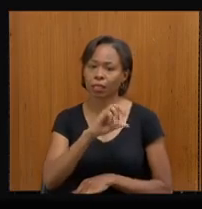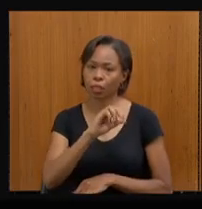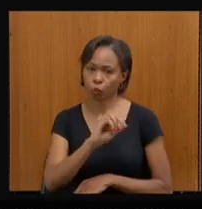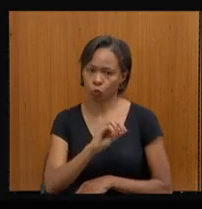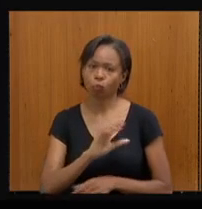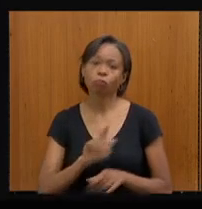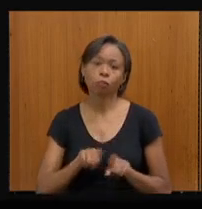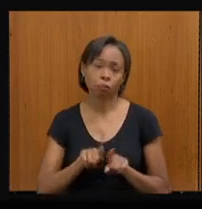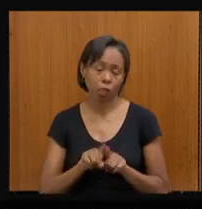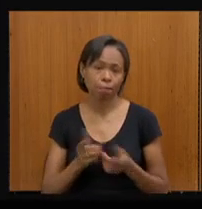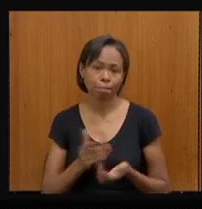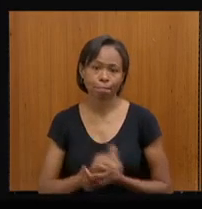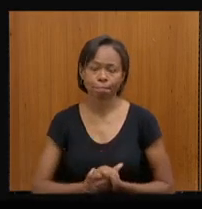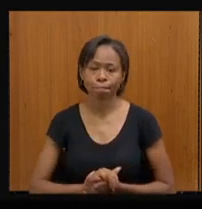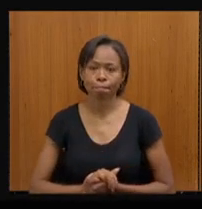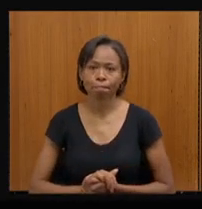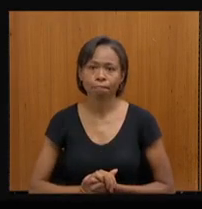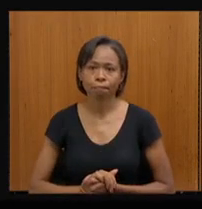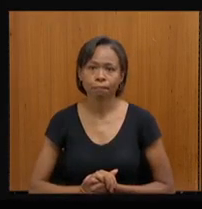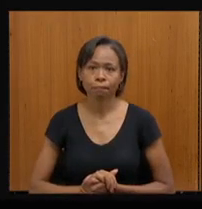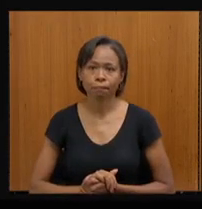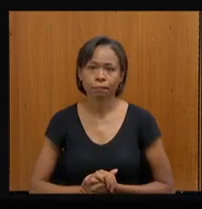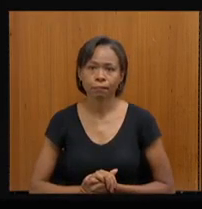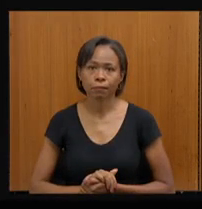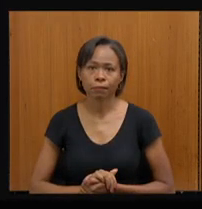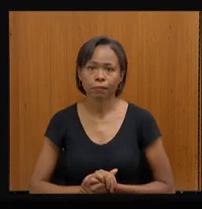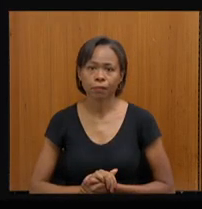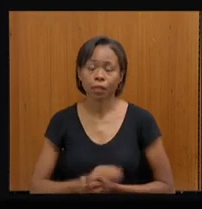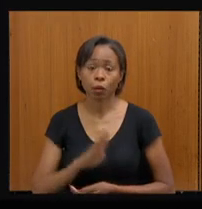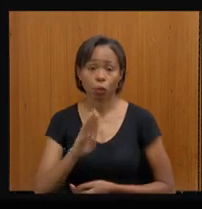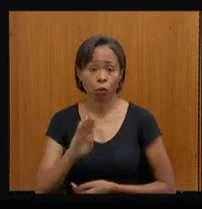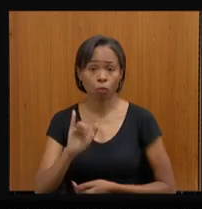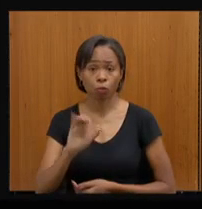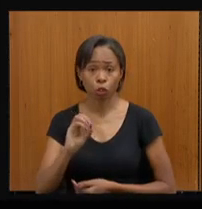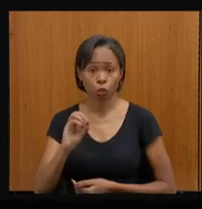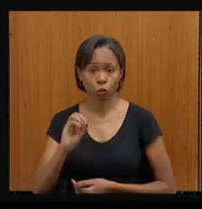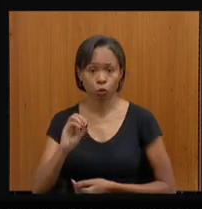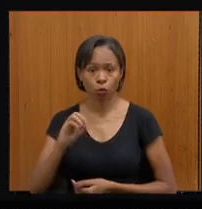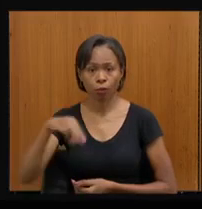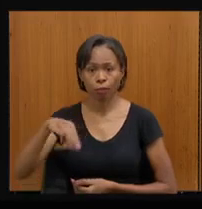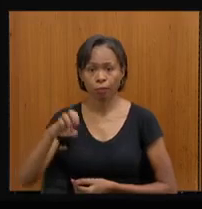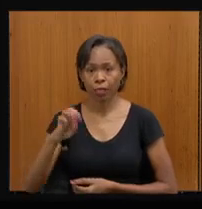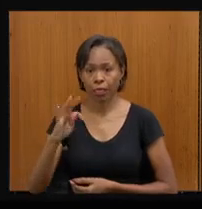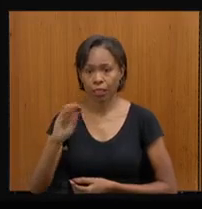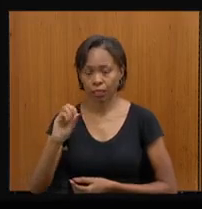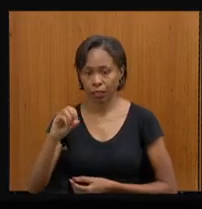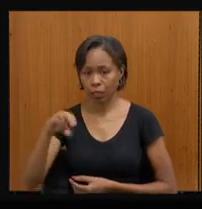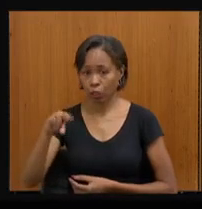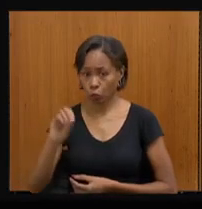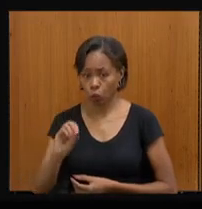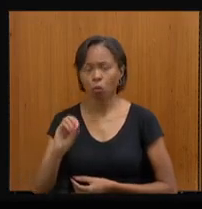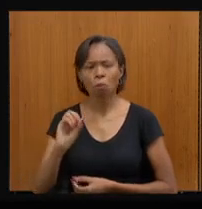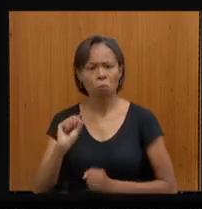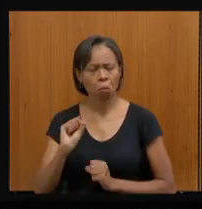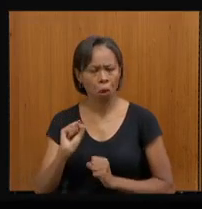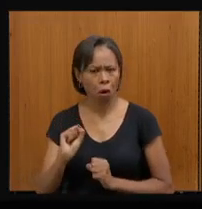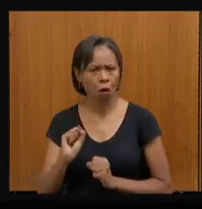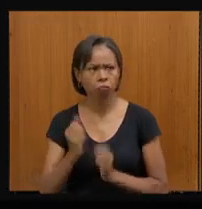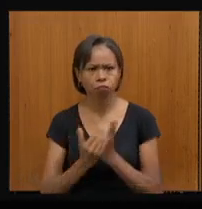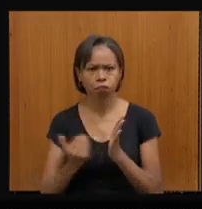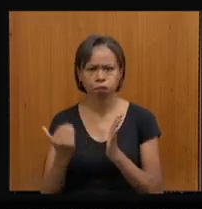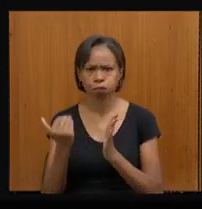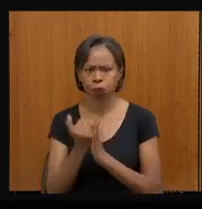Então aí tá está tá o metano com grande potencialidade no estado redes de gás natural